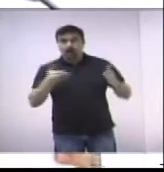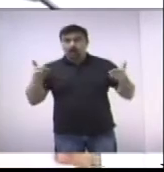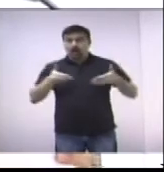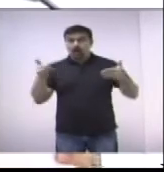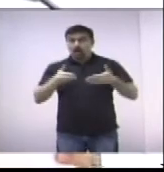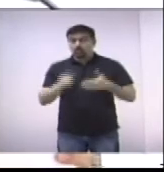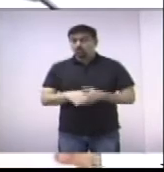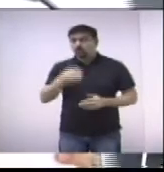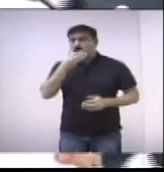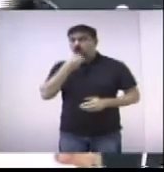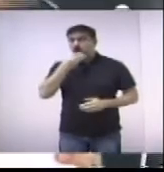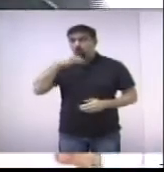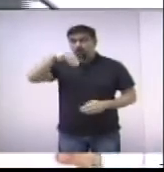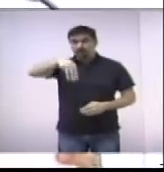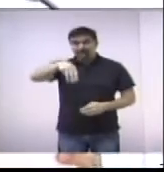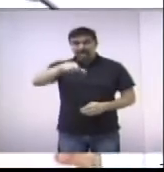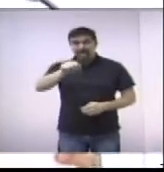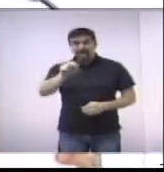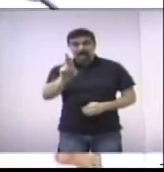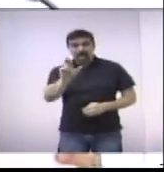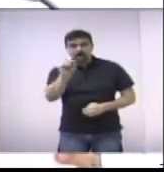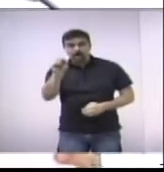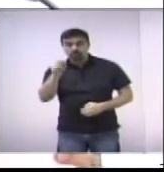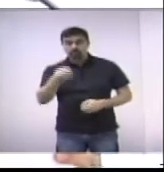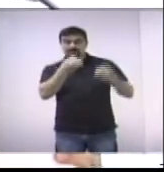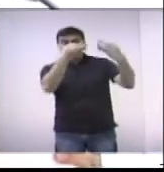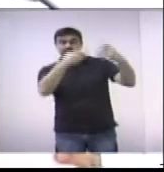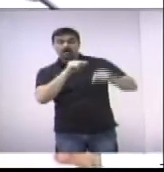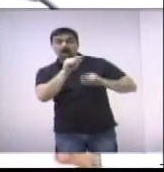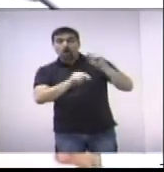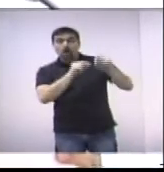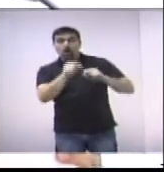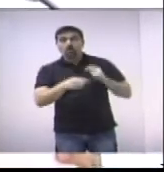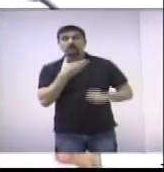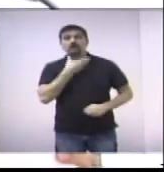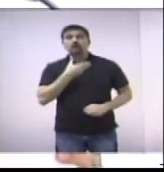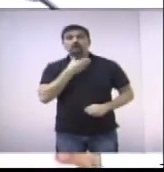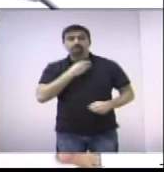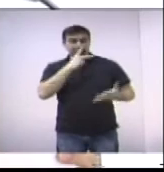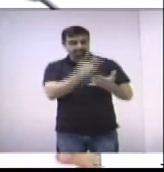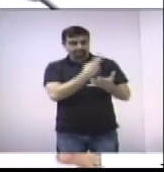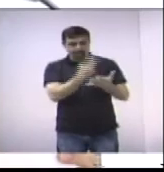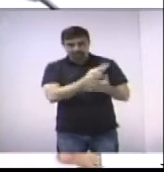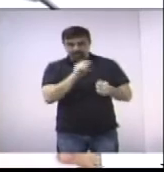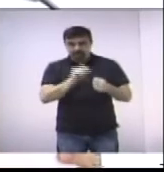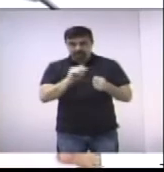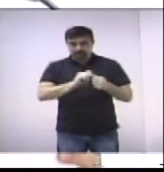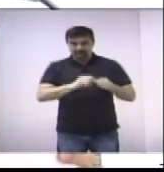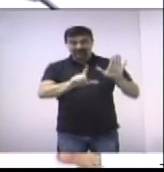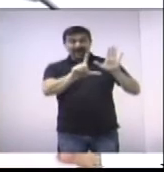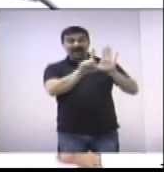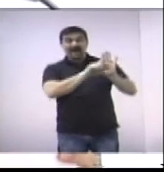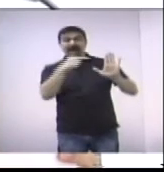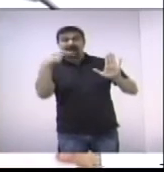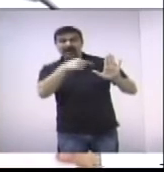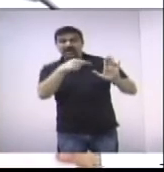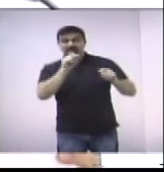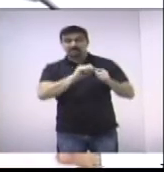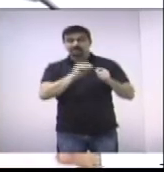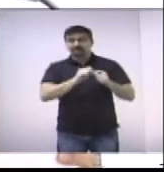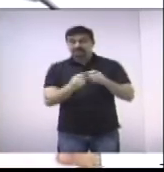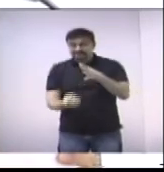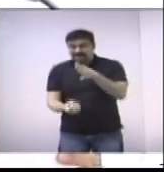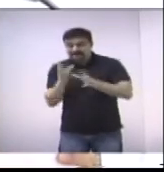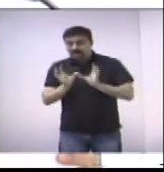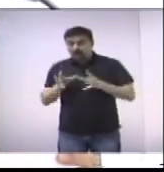agora a detalhar as condutas do denunciado feitas ao arrepio da lei, as quais autorizam a instauração